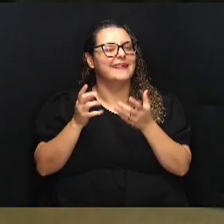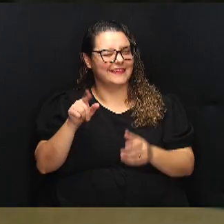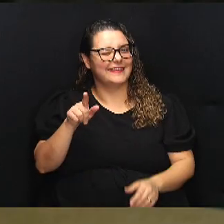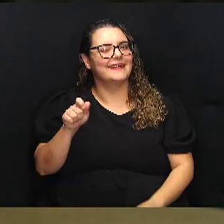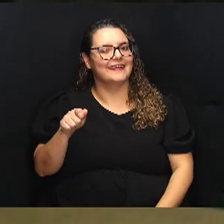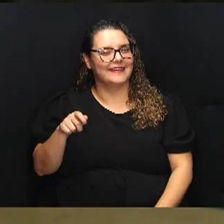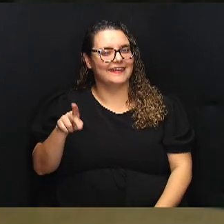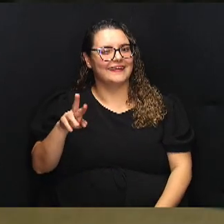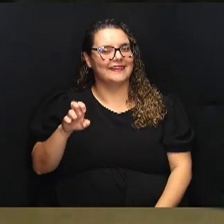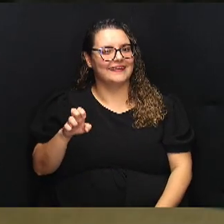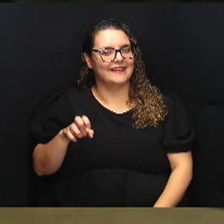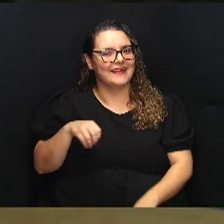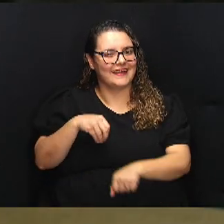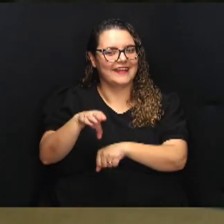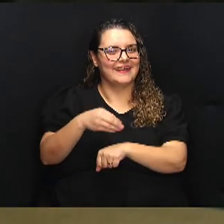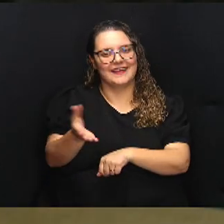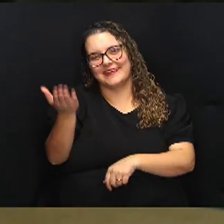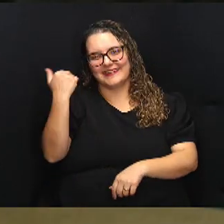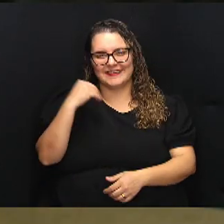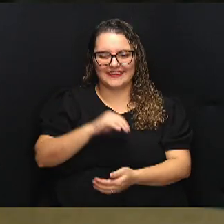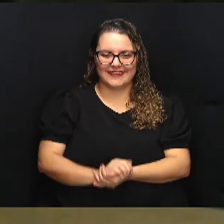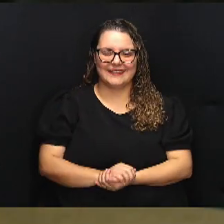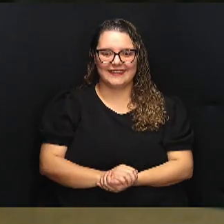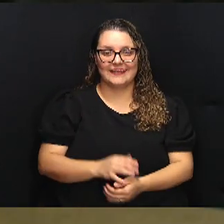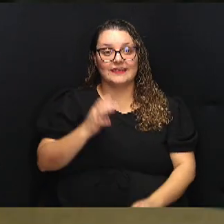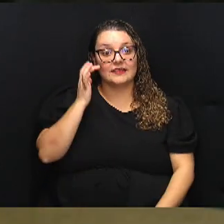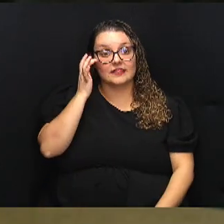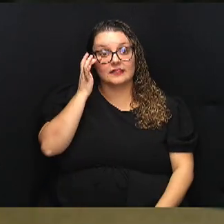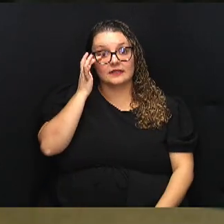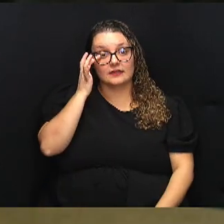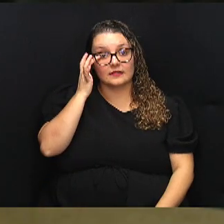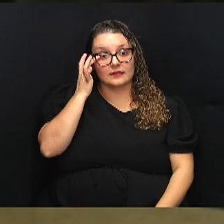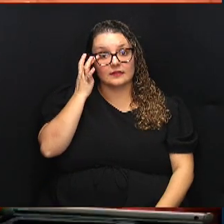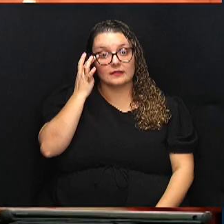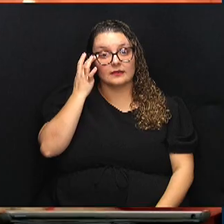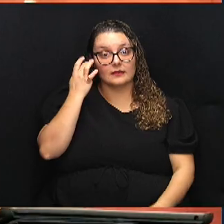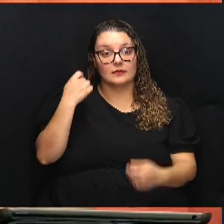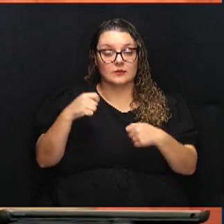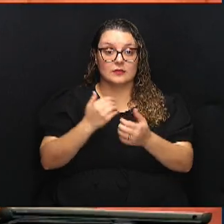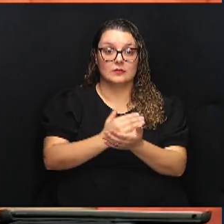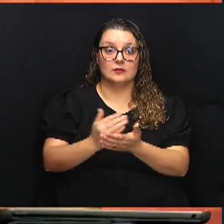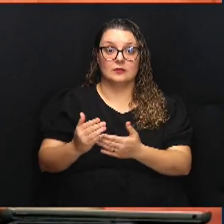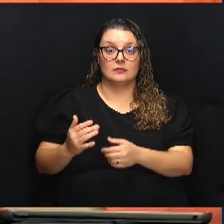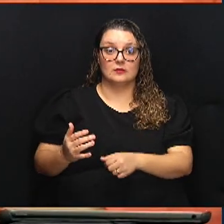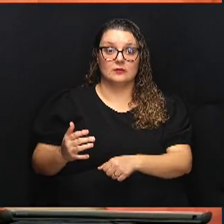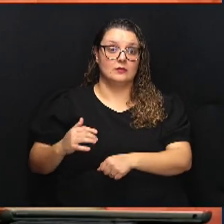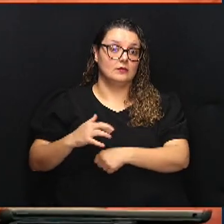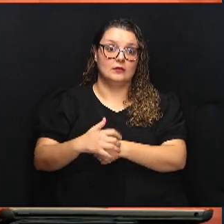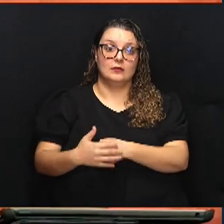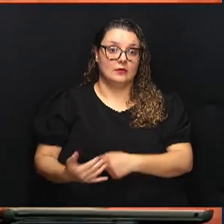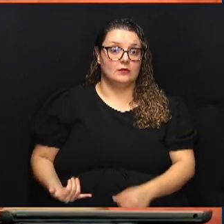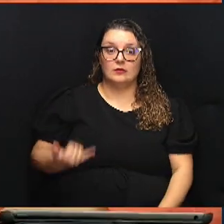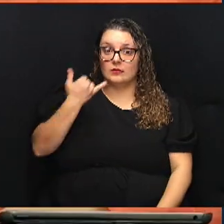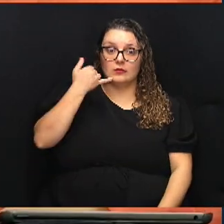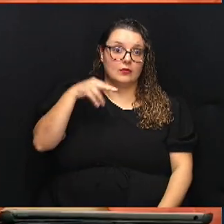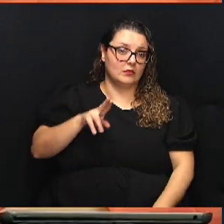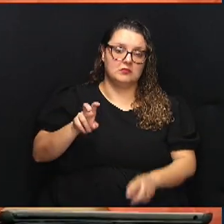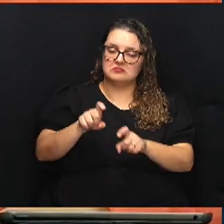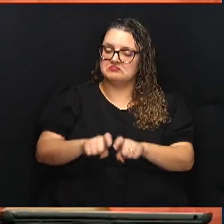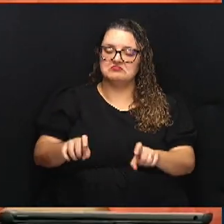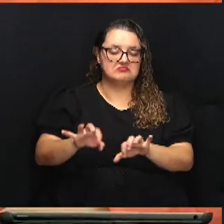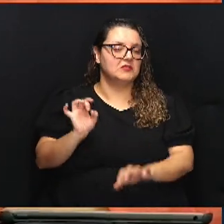Vai, ó, pega a dica, manda ver. Vamos lá. Hoje você precisa, para começar no online, um celular ou um computador, Olha